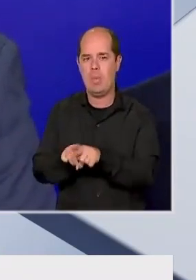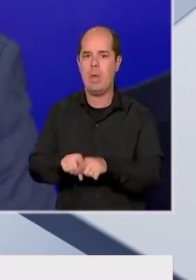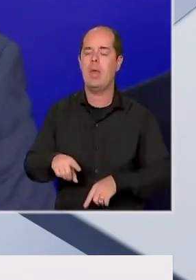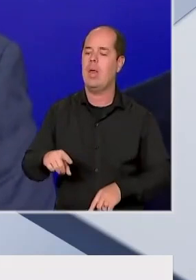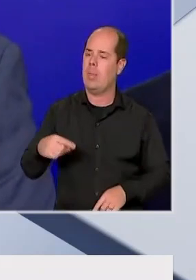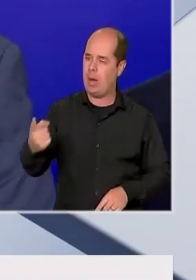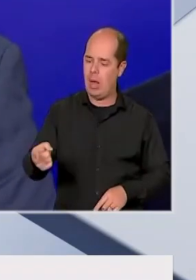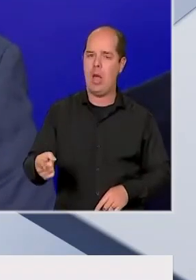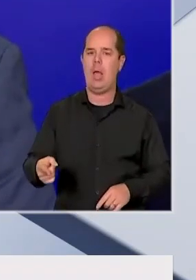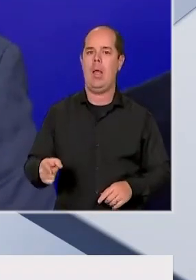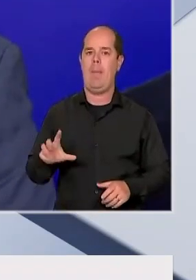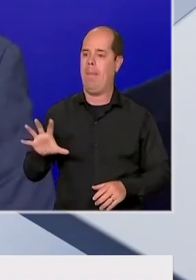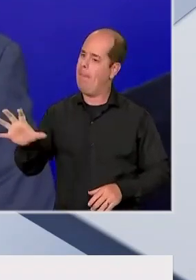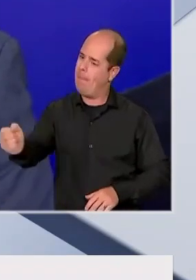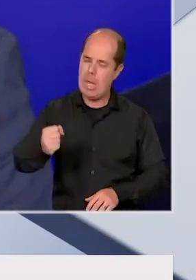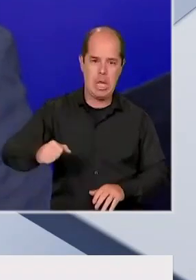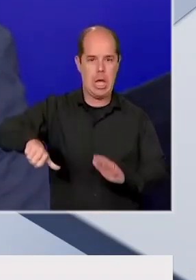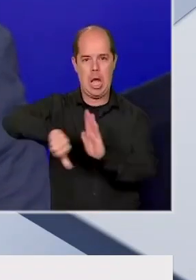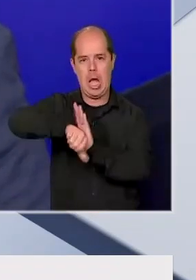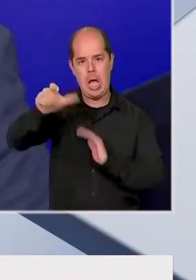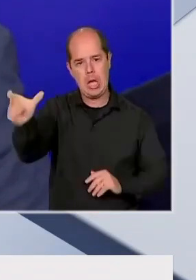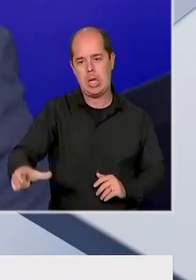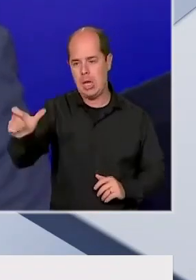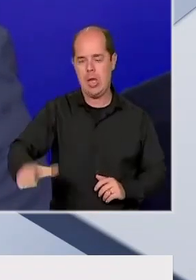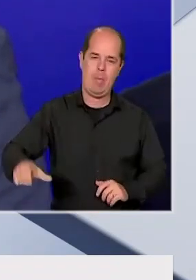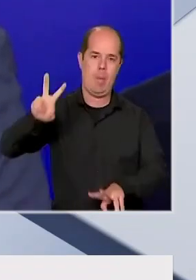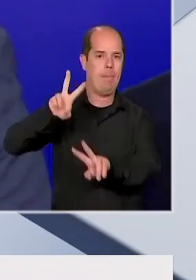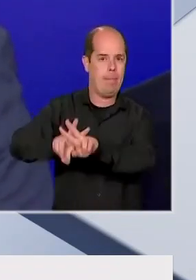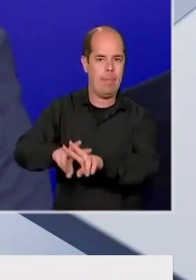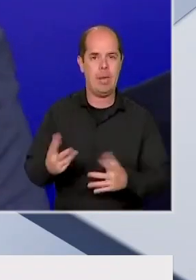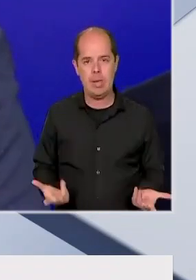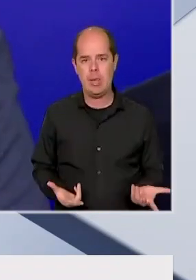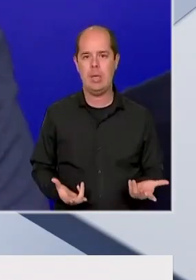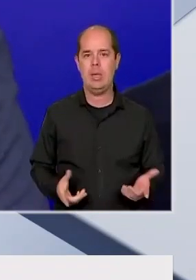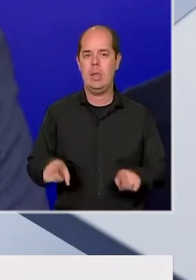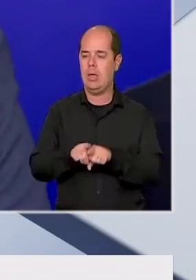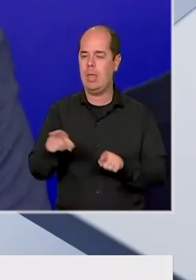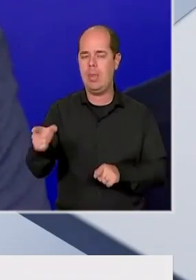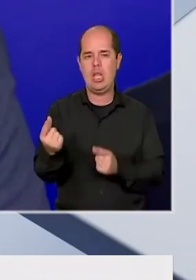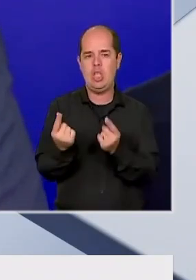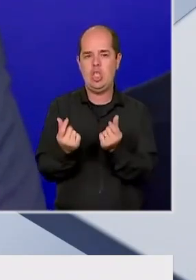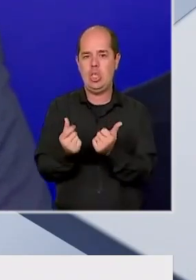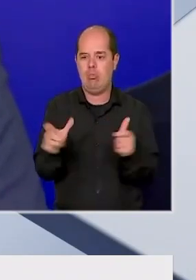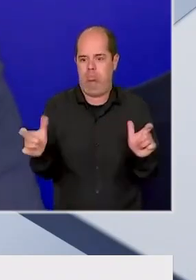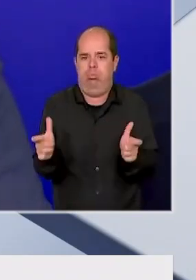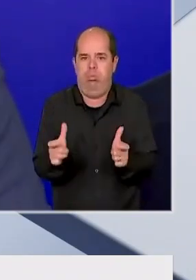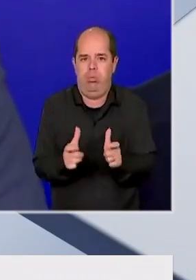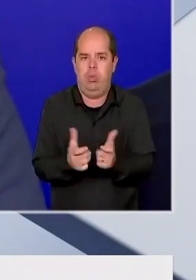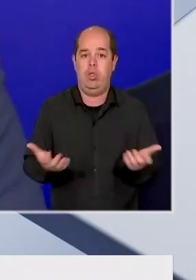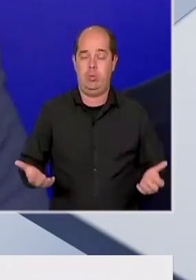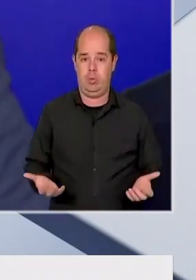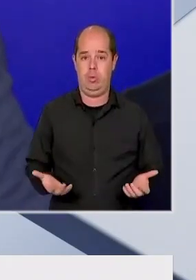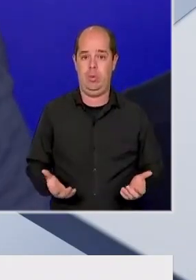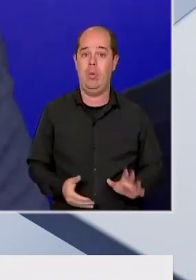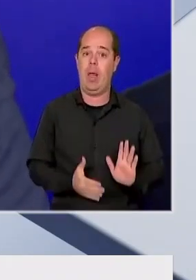que Eu discordo um pouquinho dos dois em Du em um ponto importante não acho que a glo pode ser uma operação permanente Porque se ela for uma